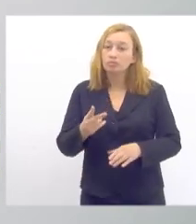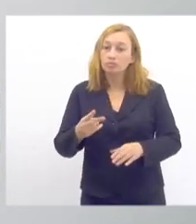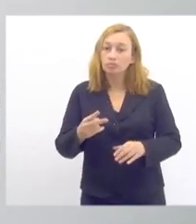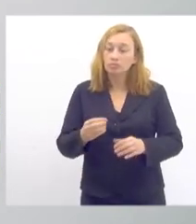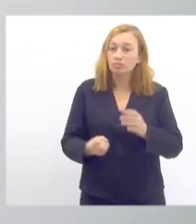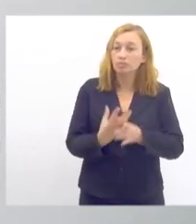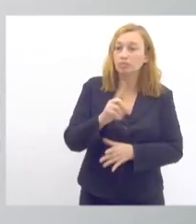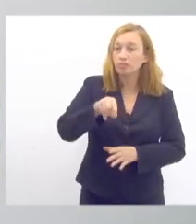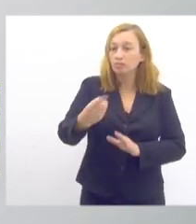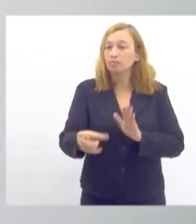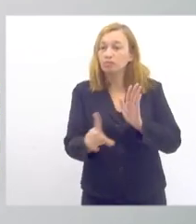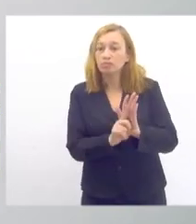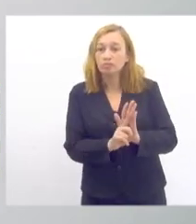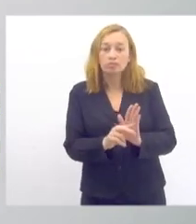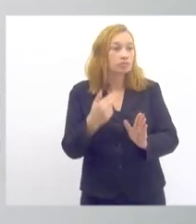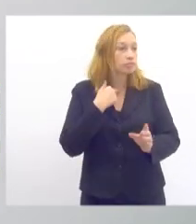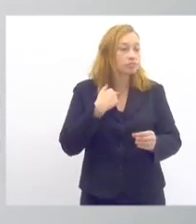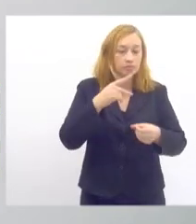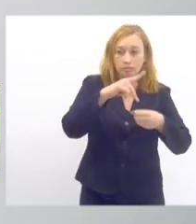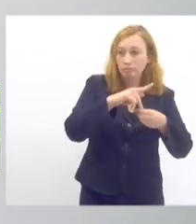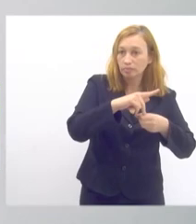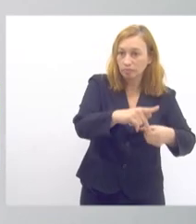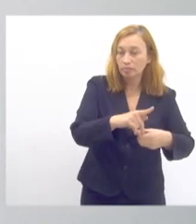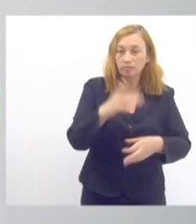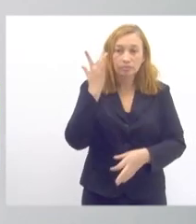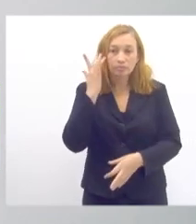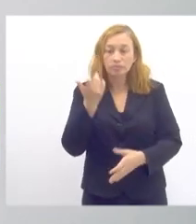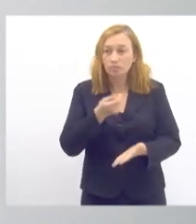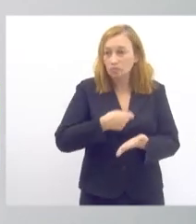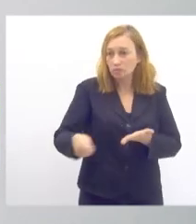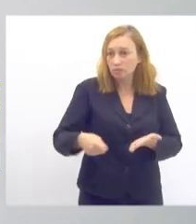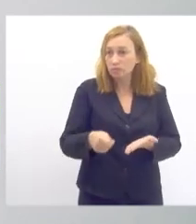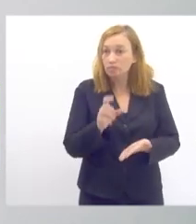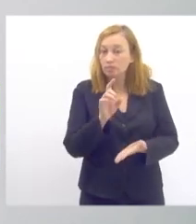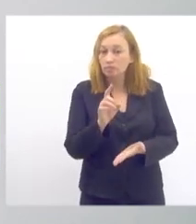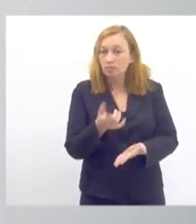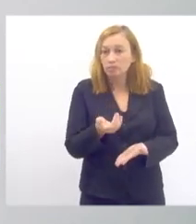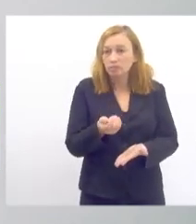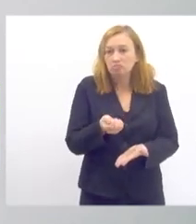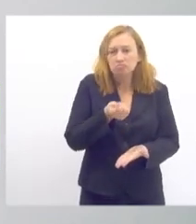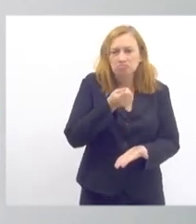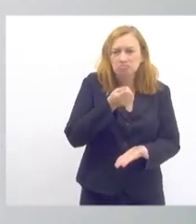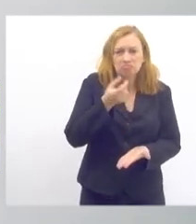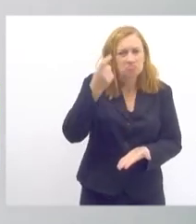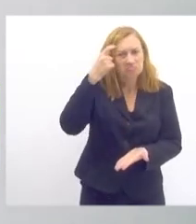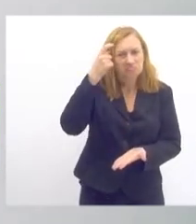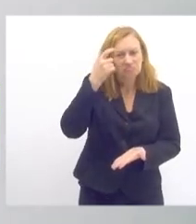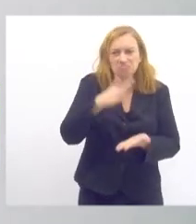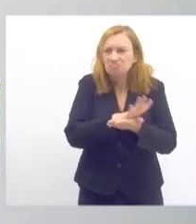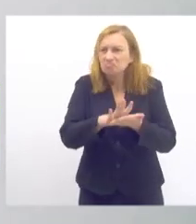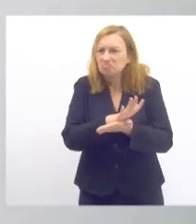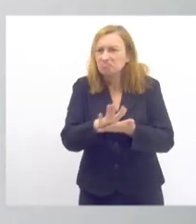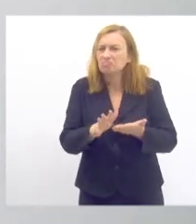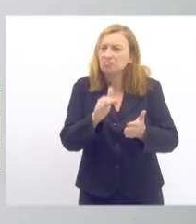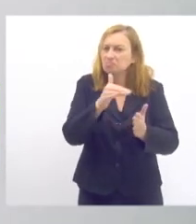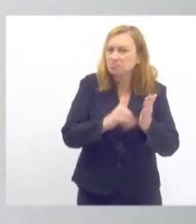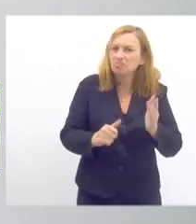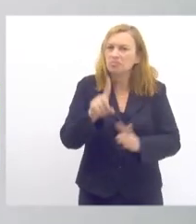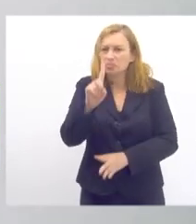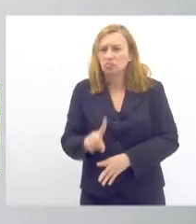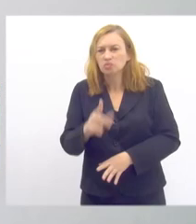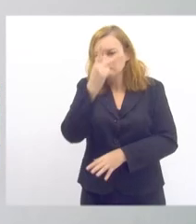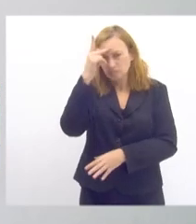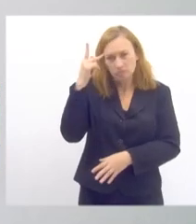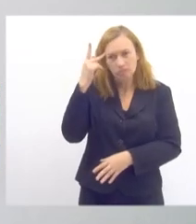Agora, não dá também para a procuradoria achar que, com uma canetada, nem havendo consenso, podem suprimir um direito de